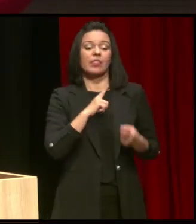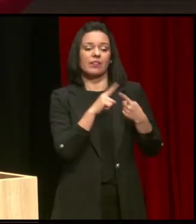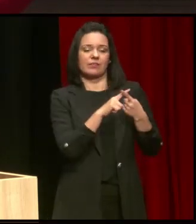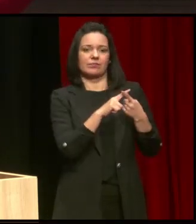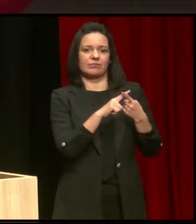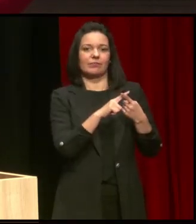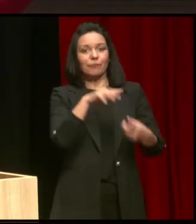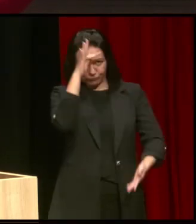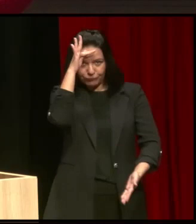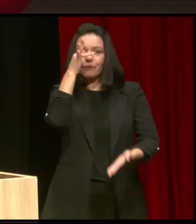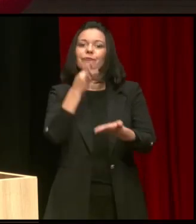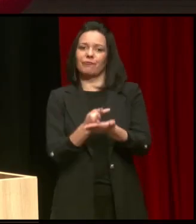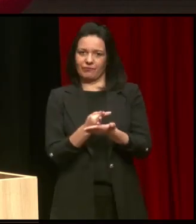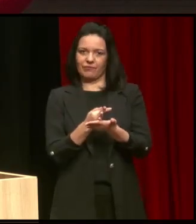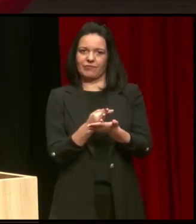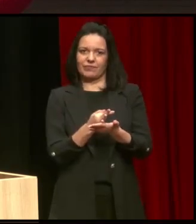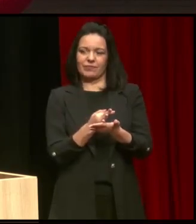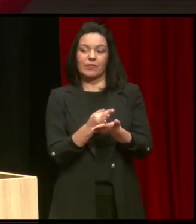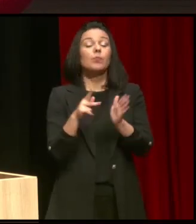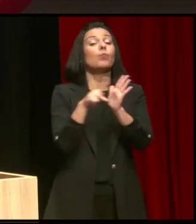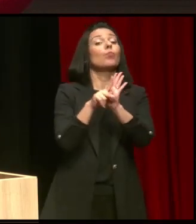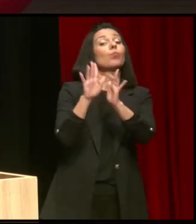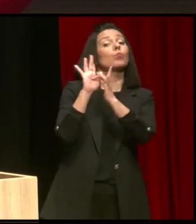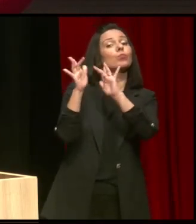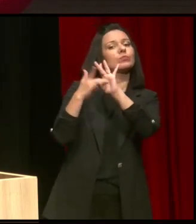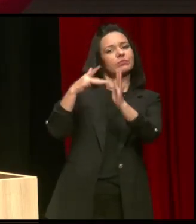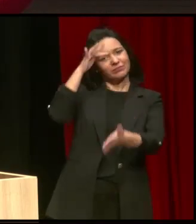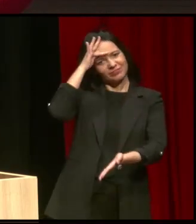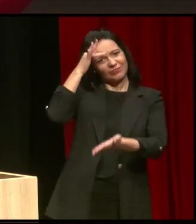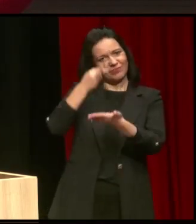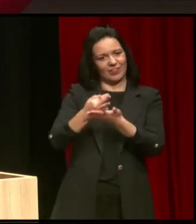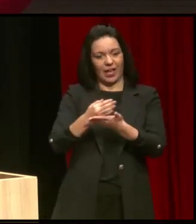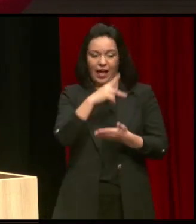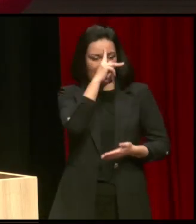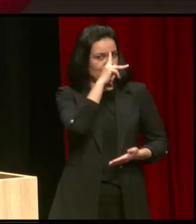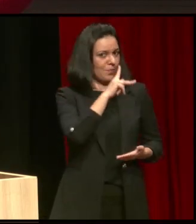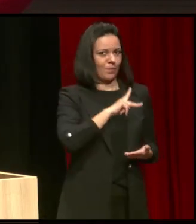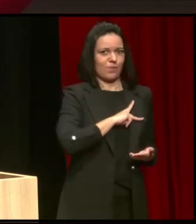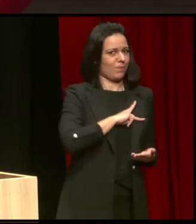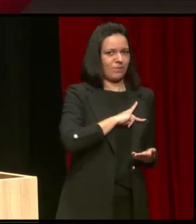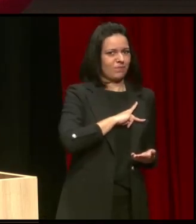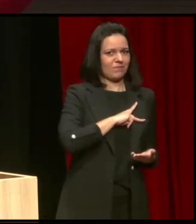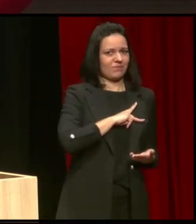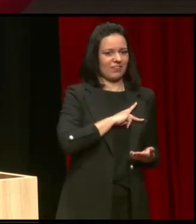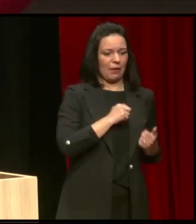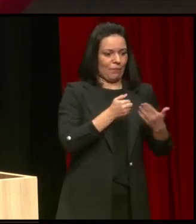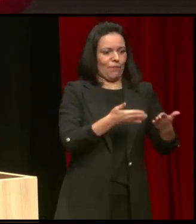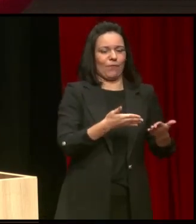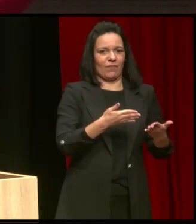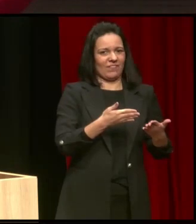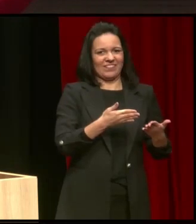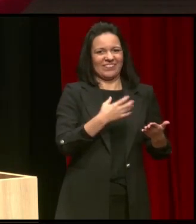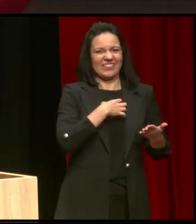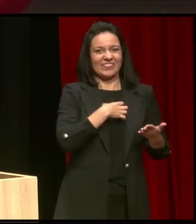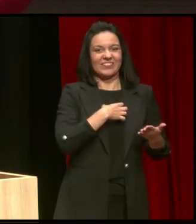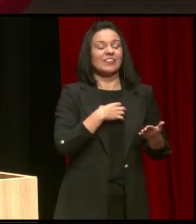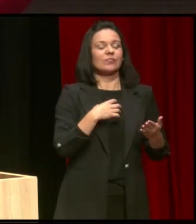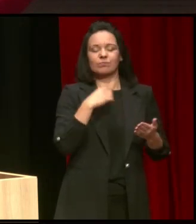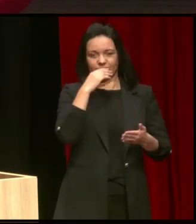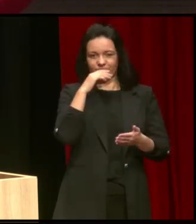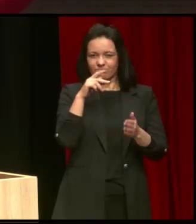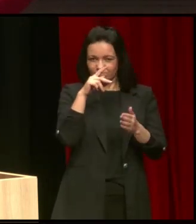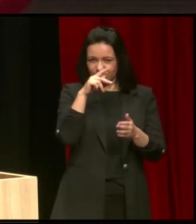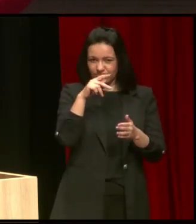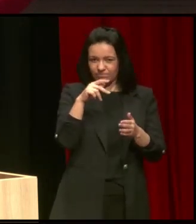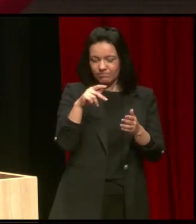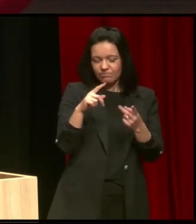Pela fé em Jesus, ele está fora de si, só entendendo o que quer dizer? Ele crê em Jesus. E a segunda